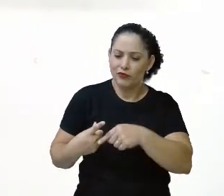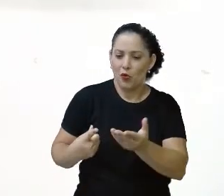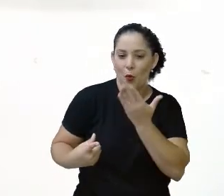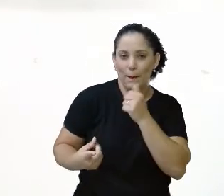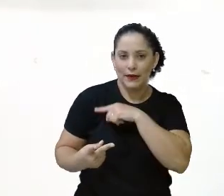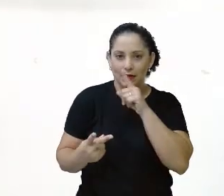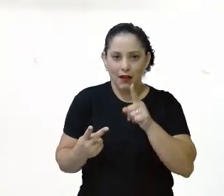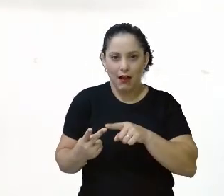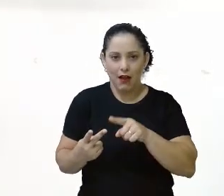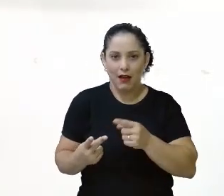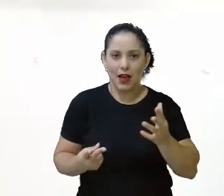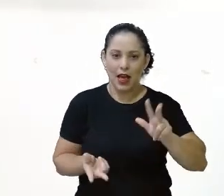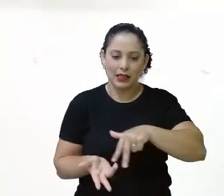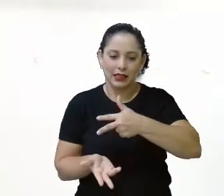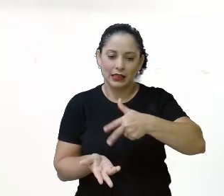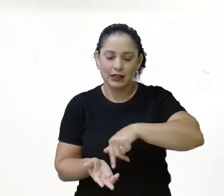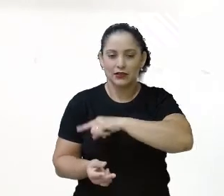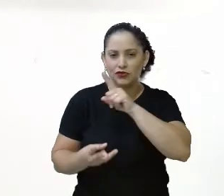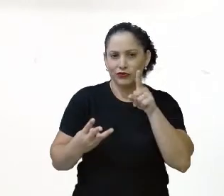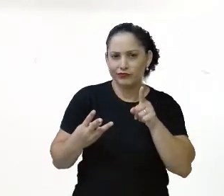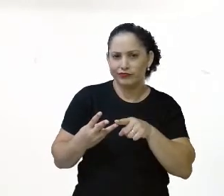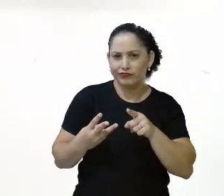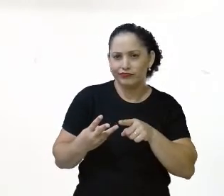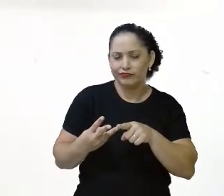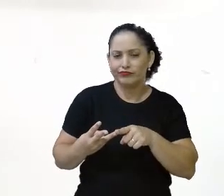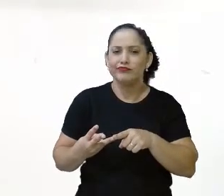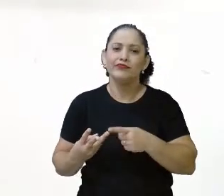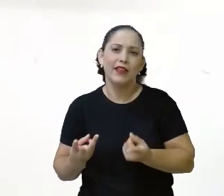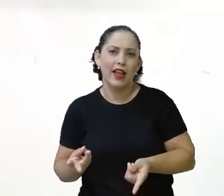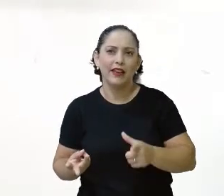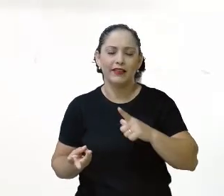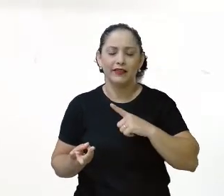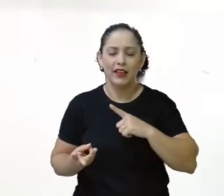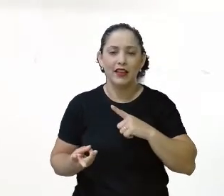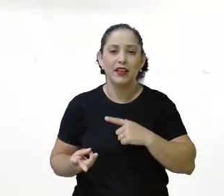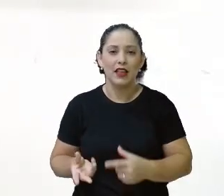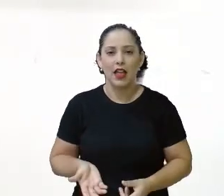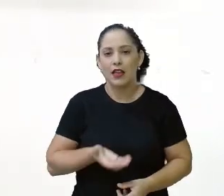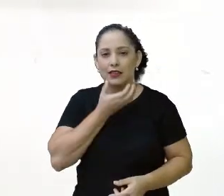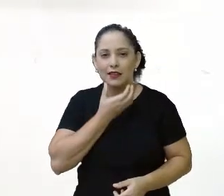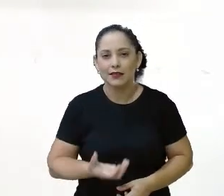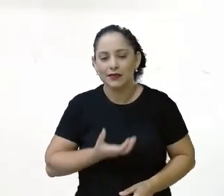gente falou, né, das danças, dos ciclos natalinos,